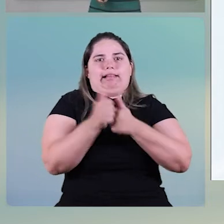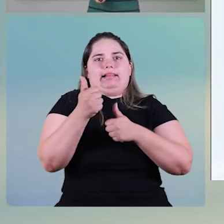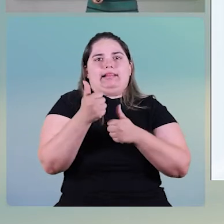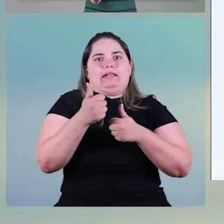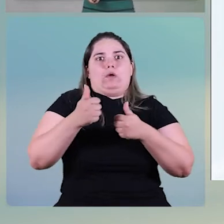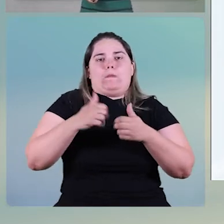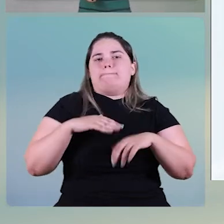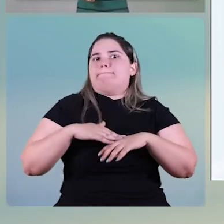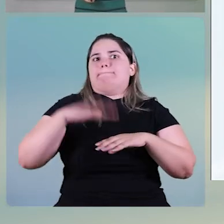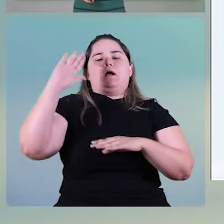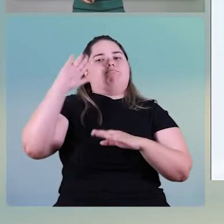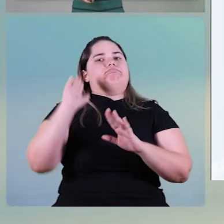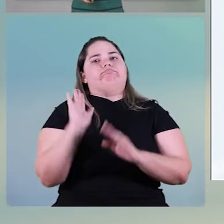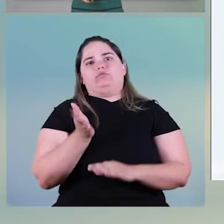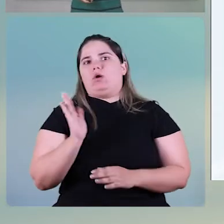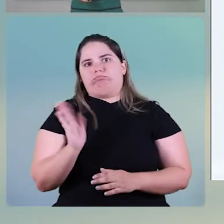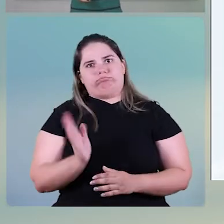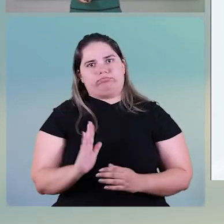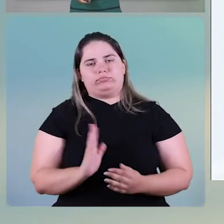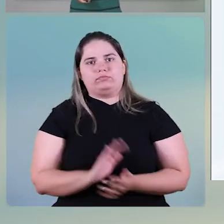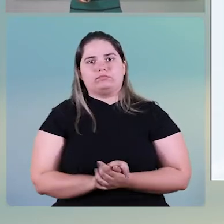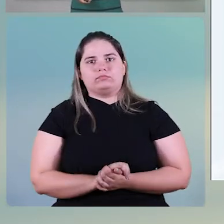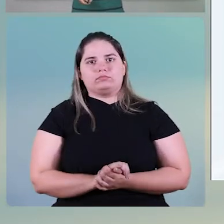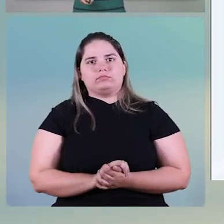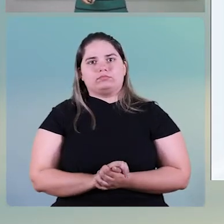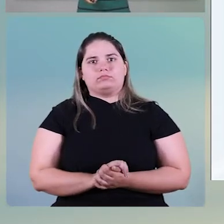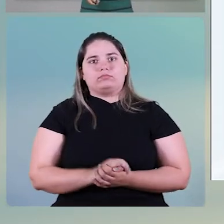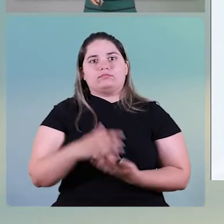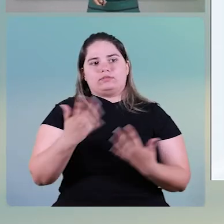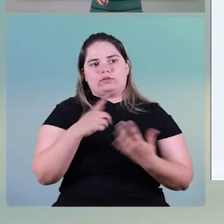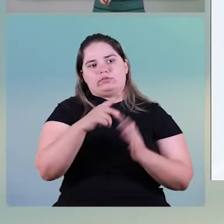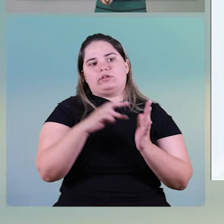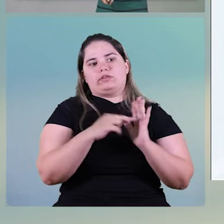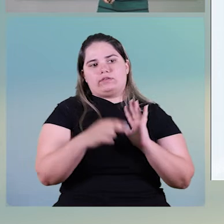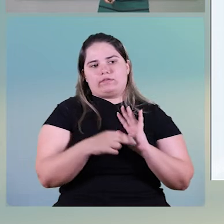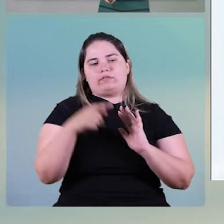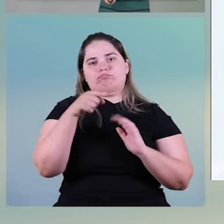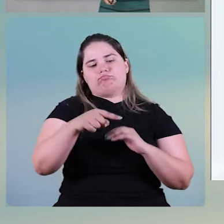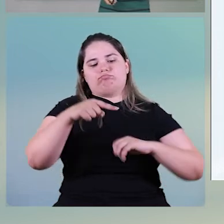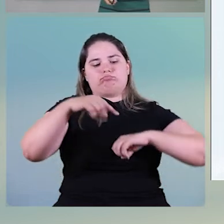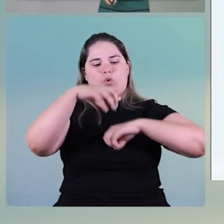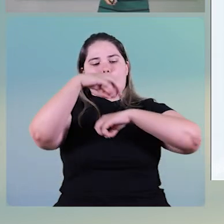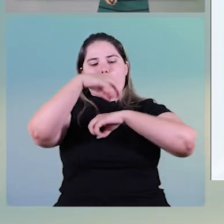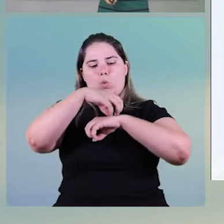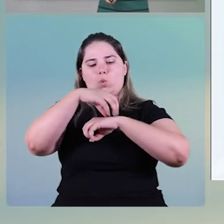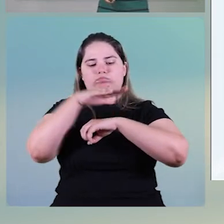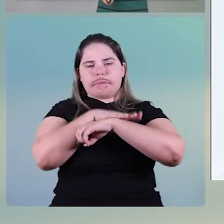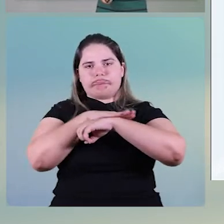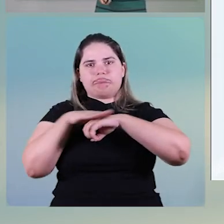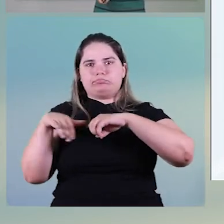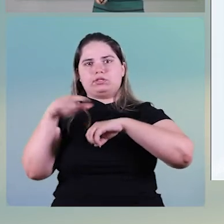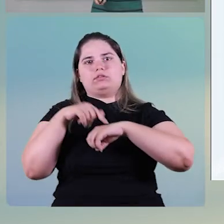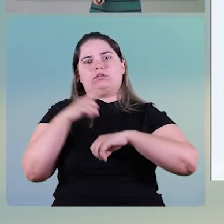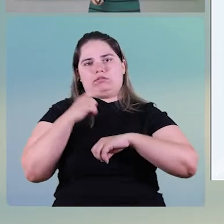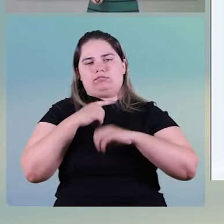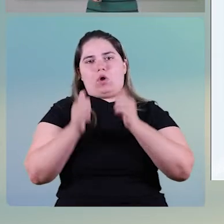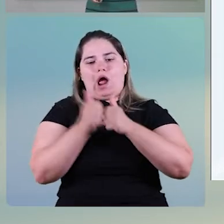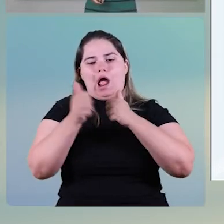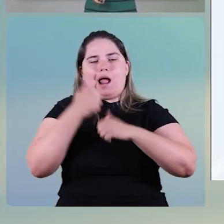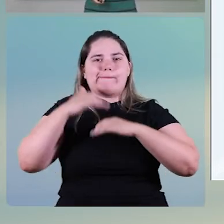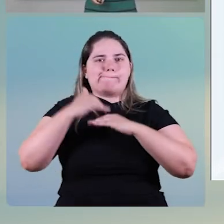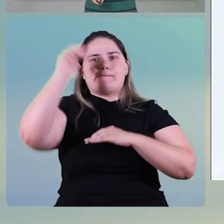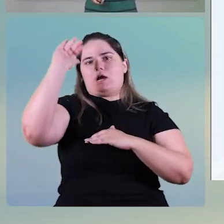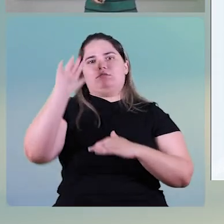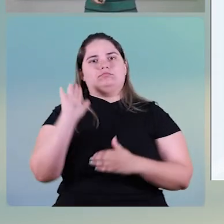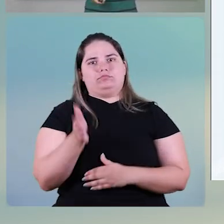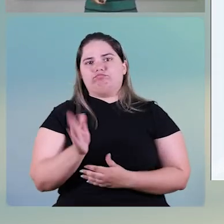aí nós dizemos que a superfície aplica uma força máxima de atrito estático. E aí quando eu faço uma força